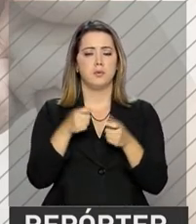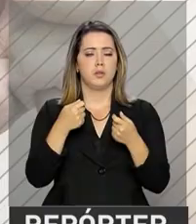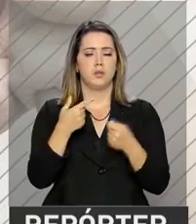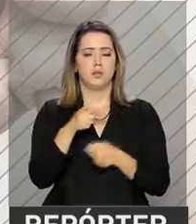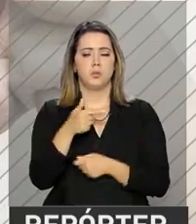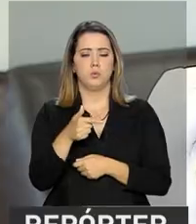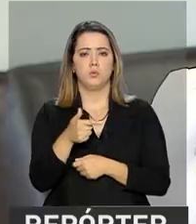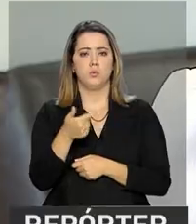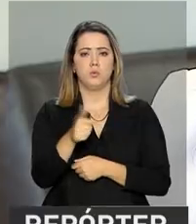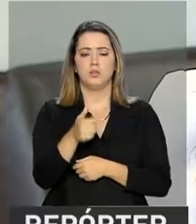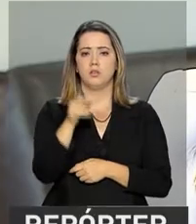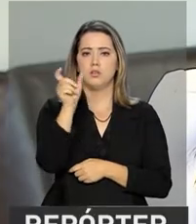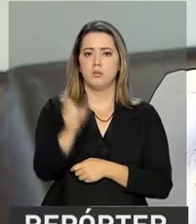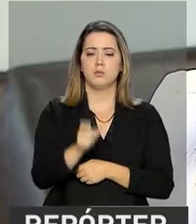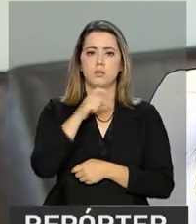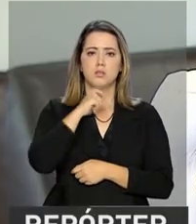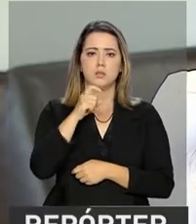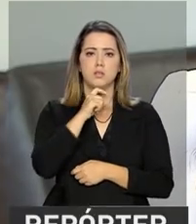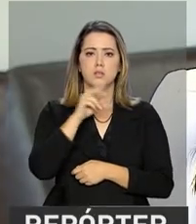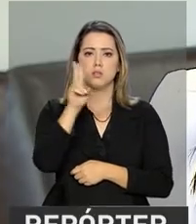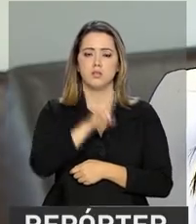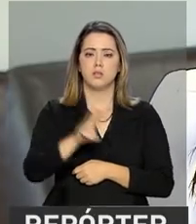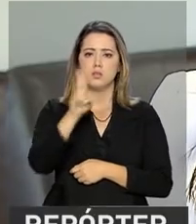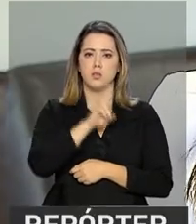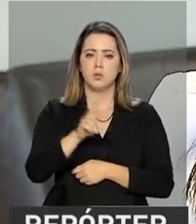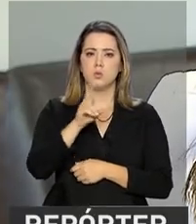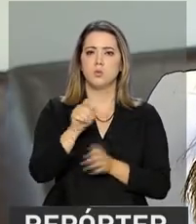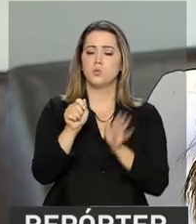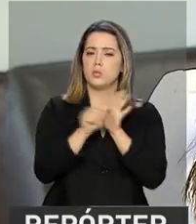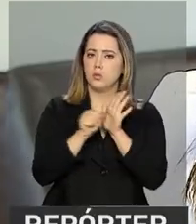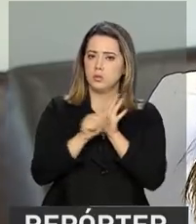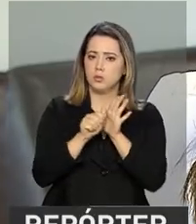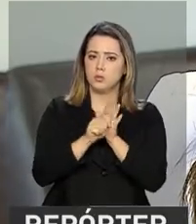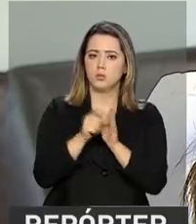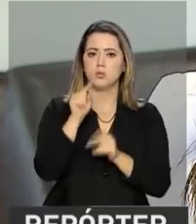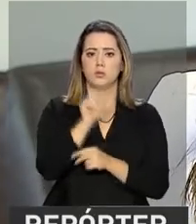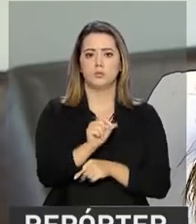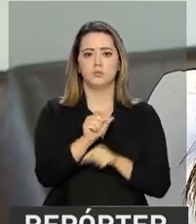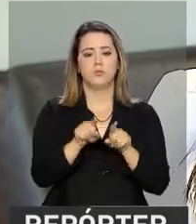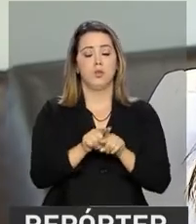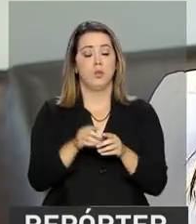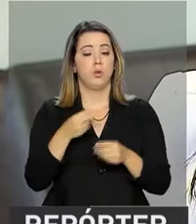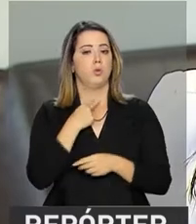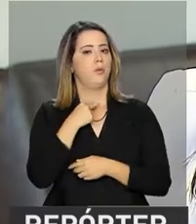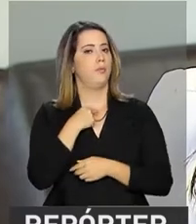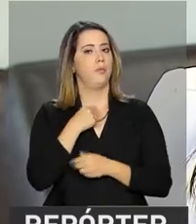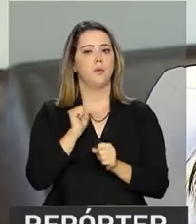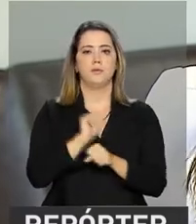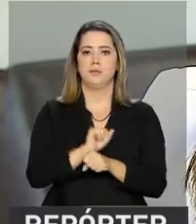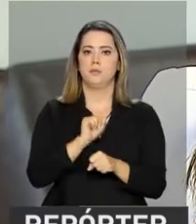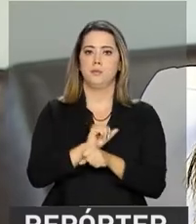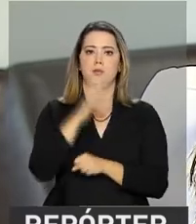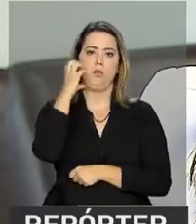de drogas. As famílias acolhedoras, elas não podem estar no cadastro de adoção.